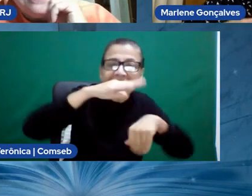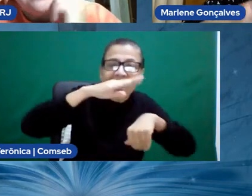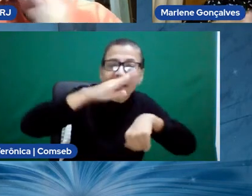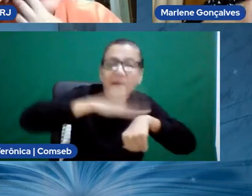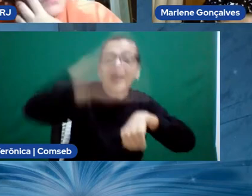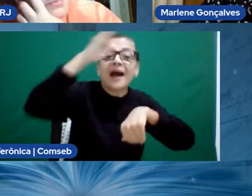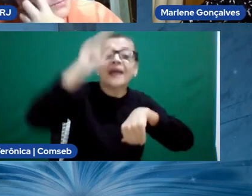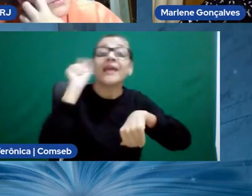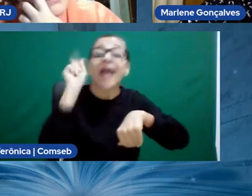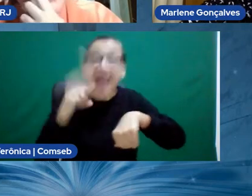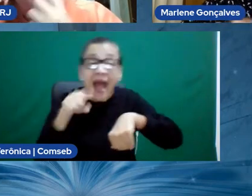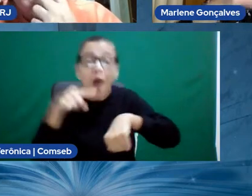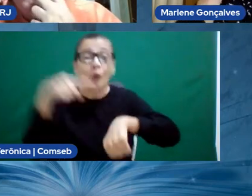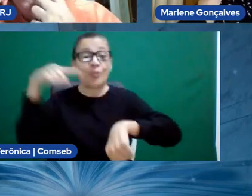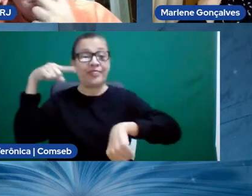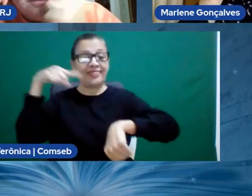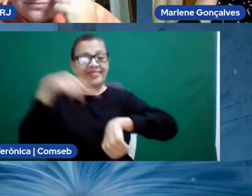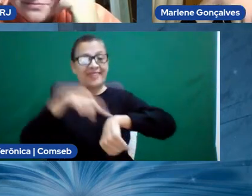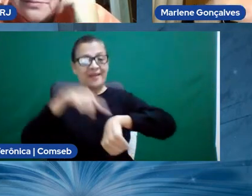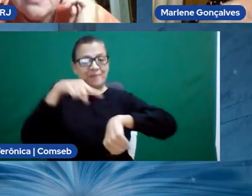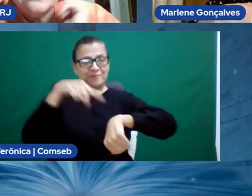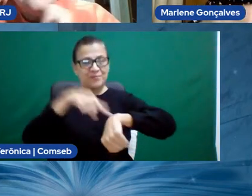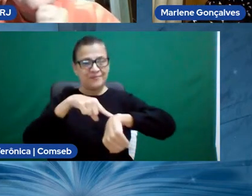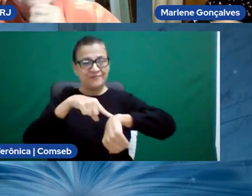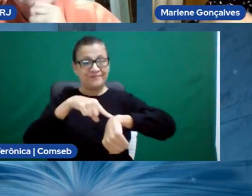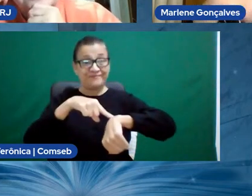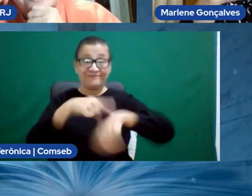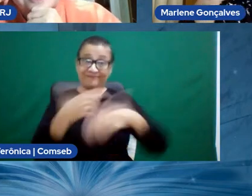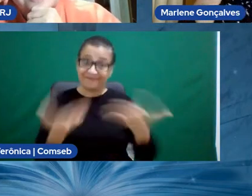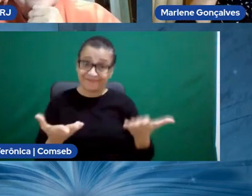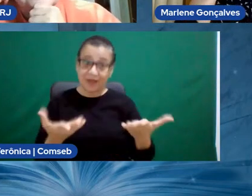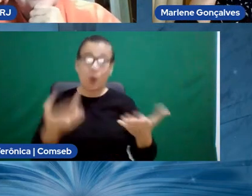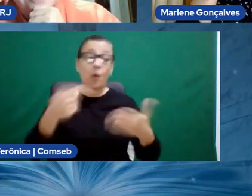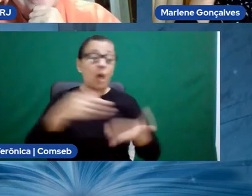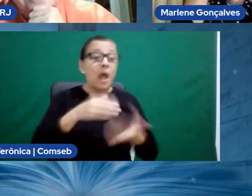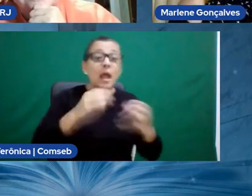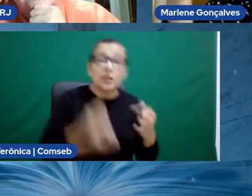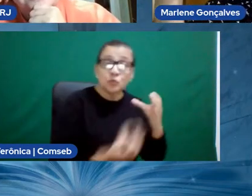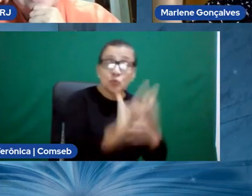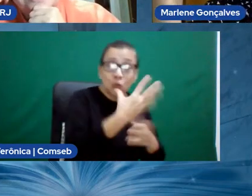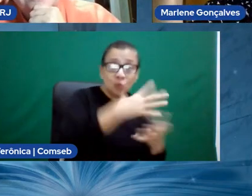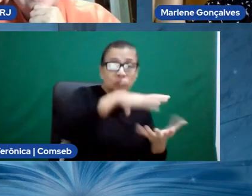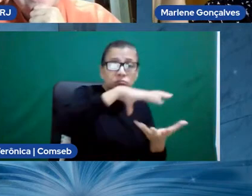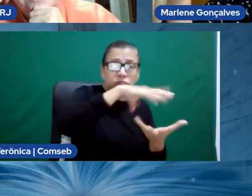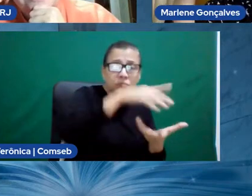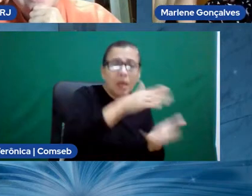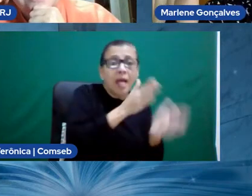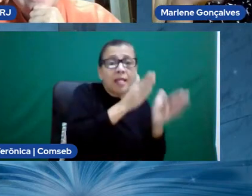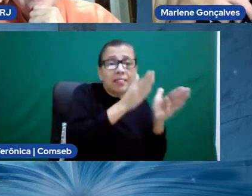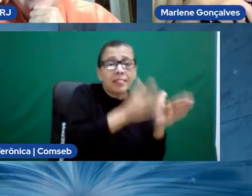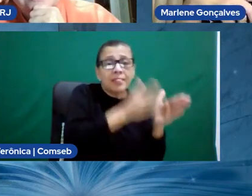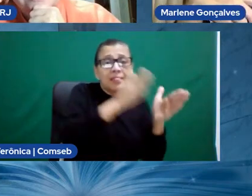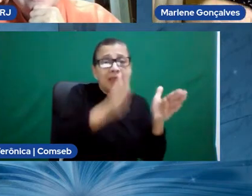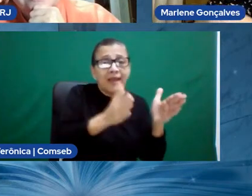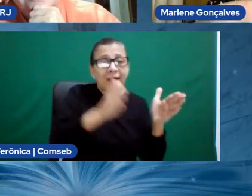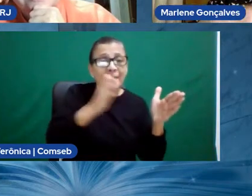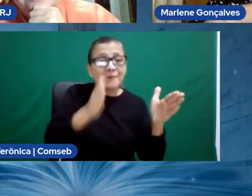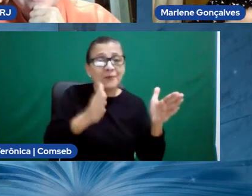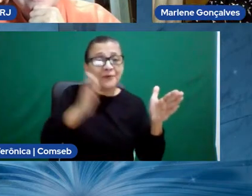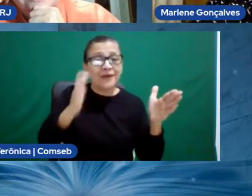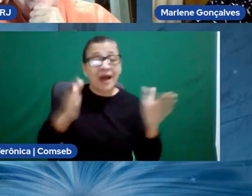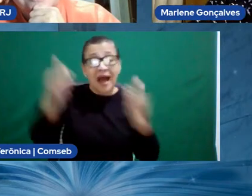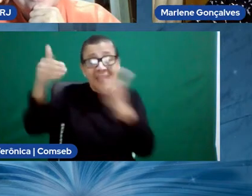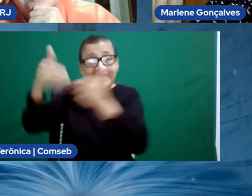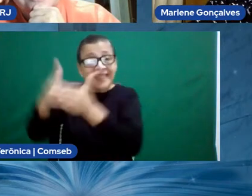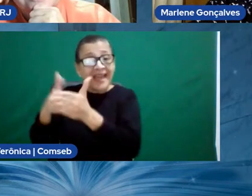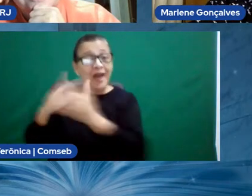né? E precisa ser considerado. Ele aparece na formação da Terra, na formação dos seres vivos e também no homem. Que a gente já disse aqui, o homem